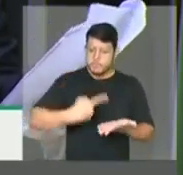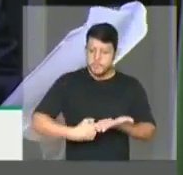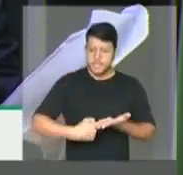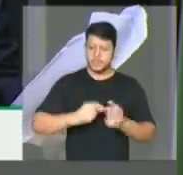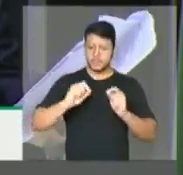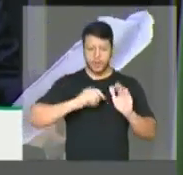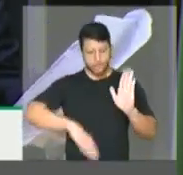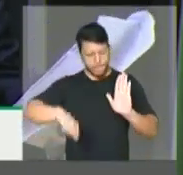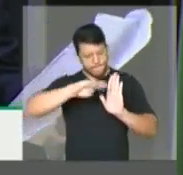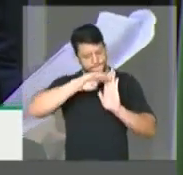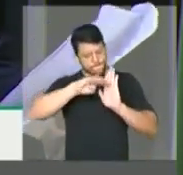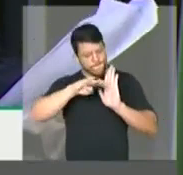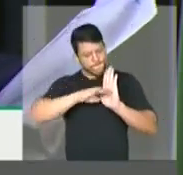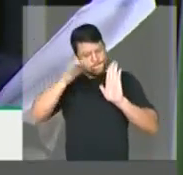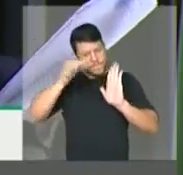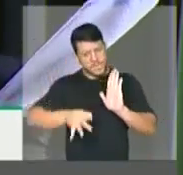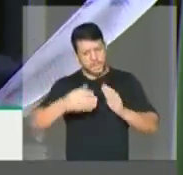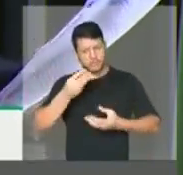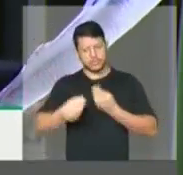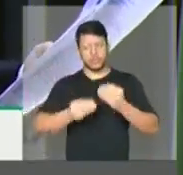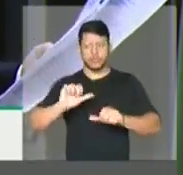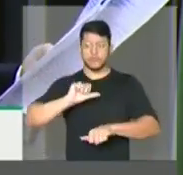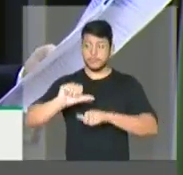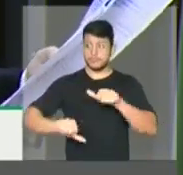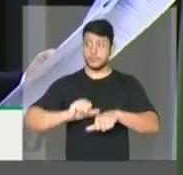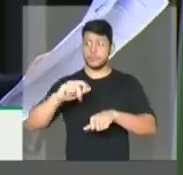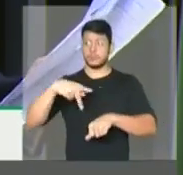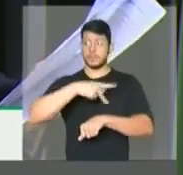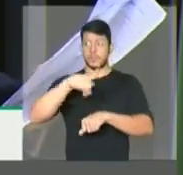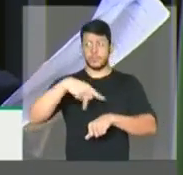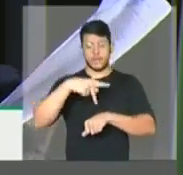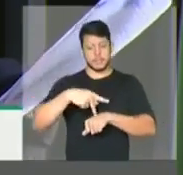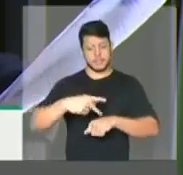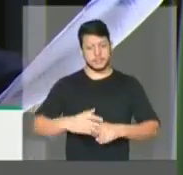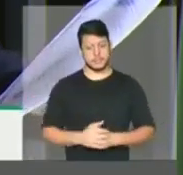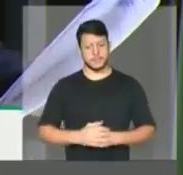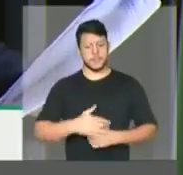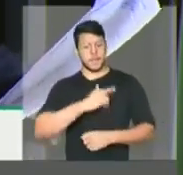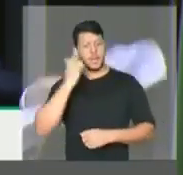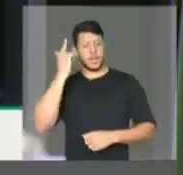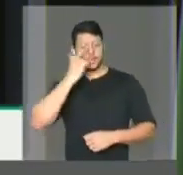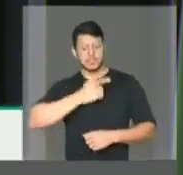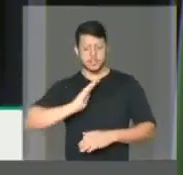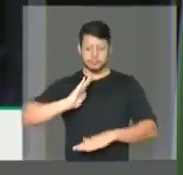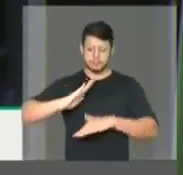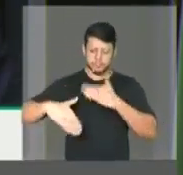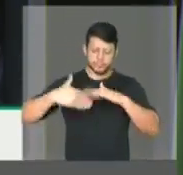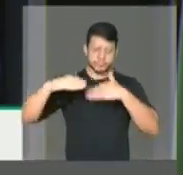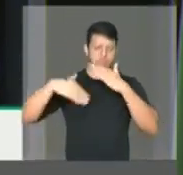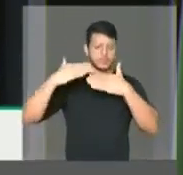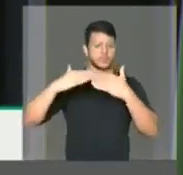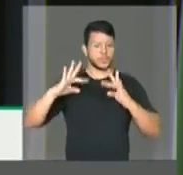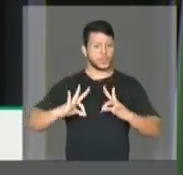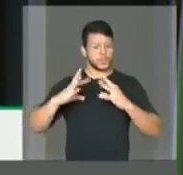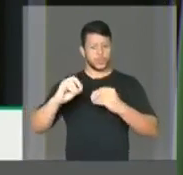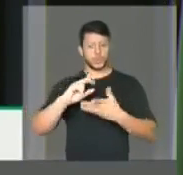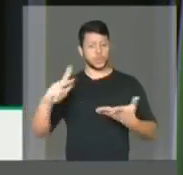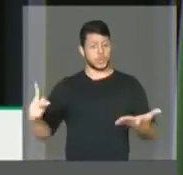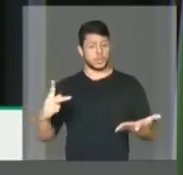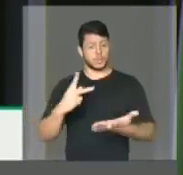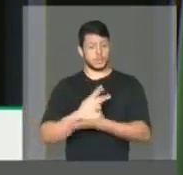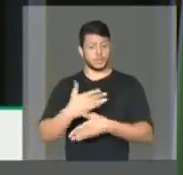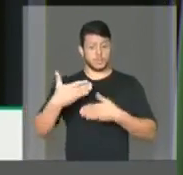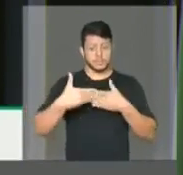agenda corajosa de transformação do país para capacitá-lo a enfrentar os desafios